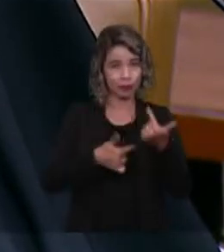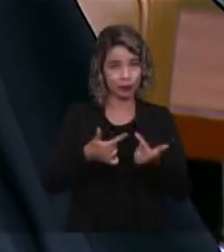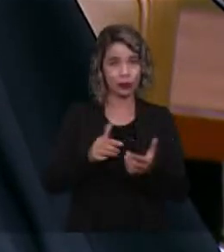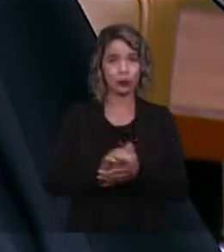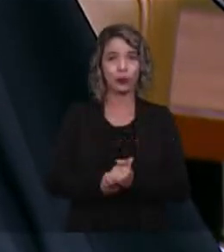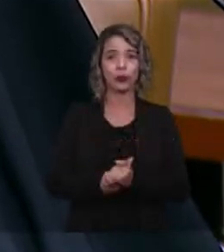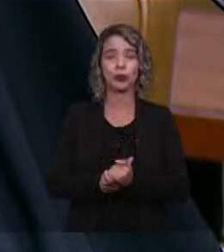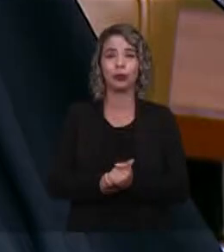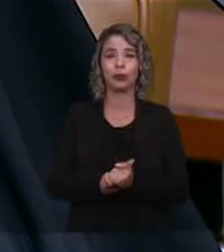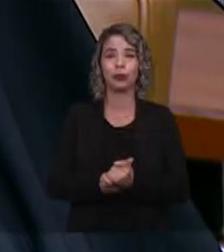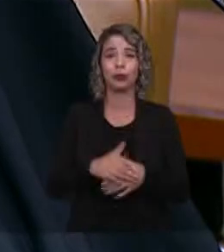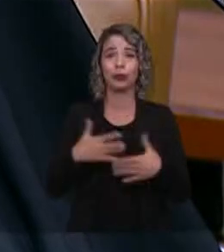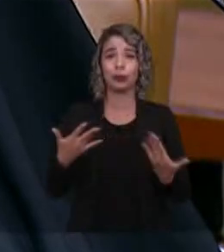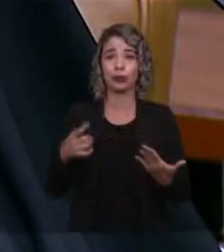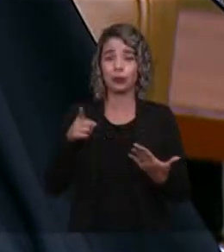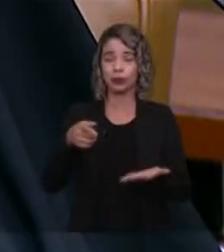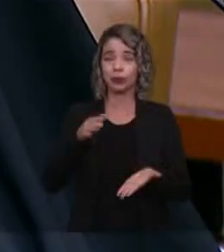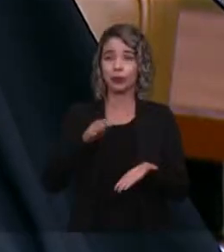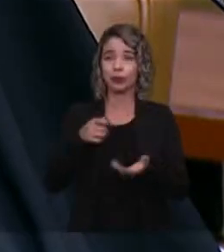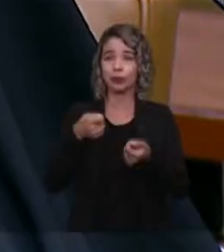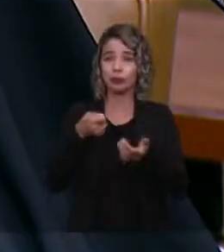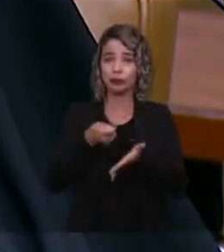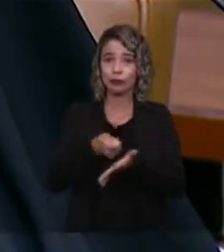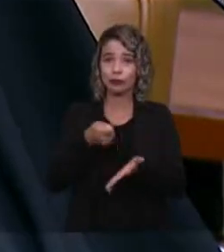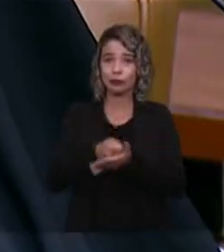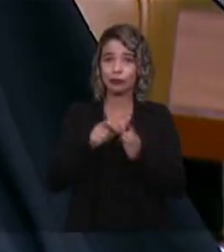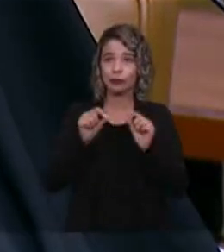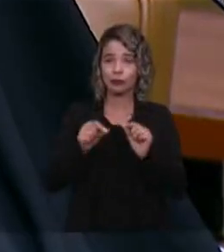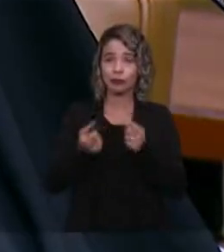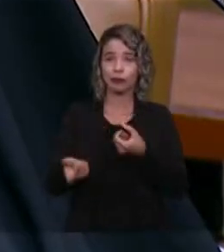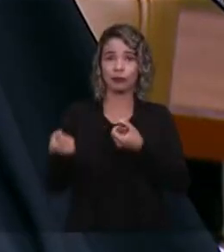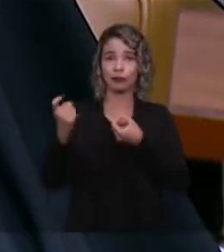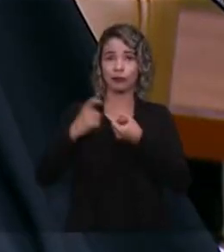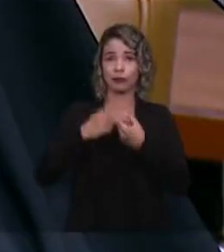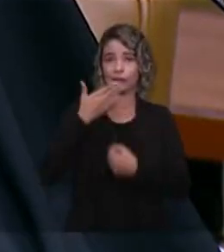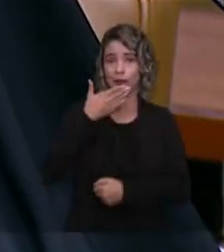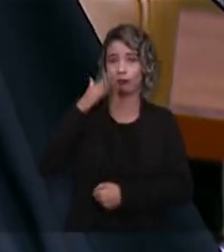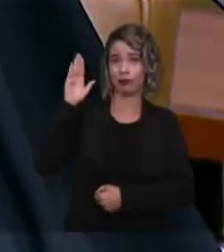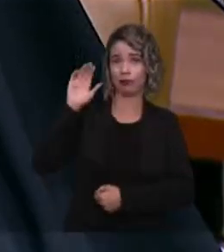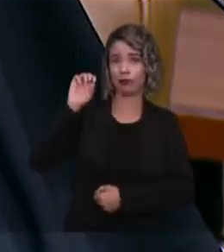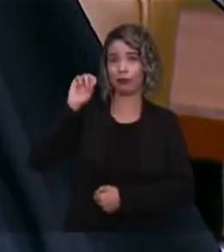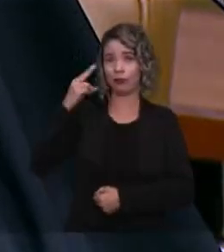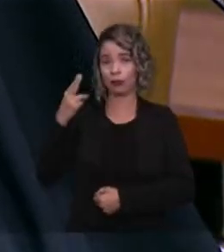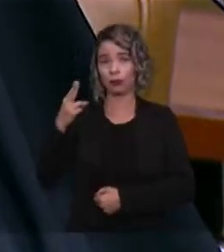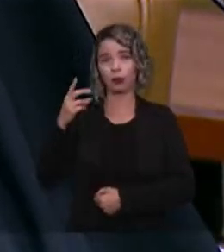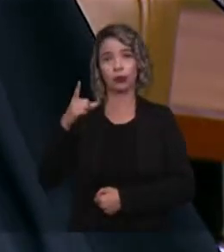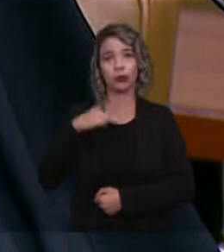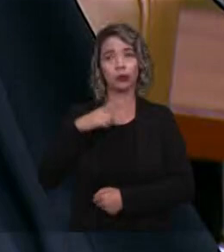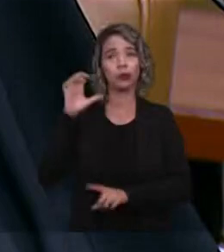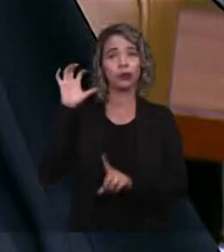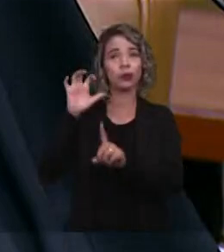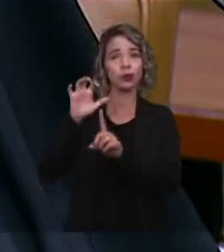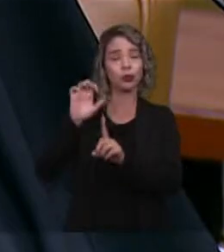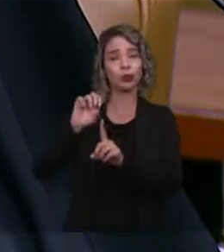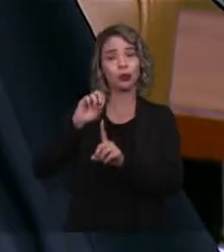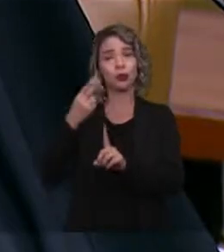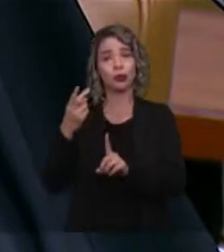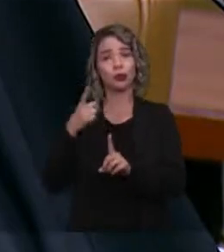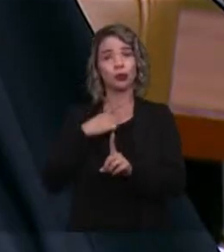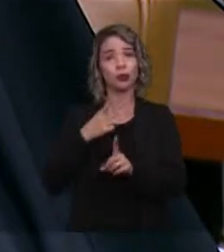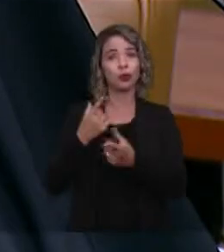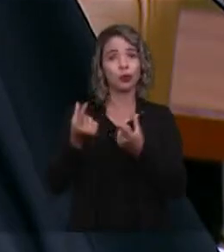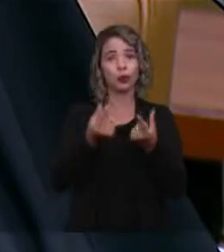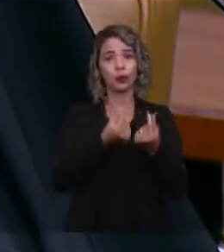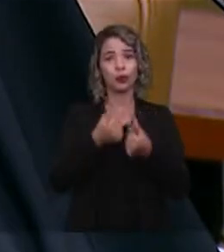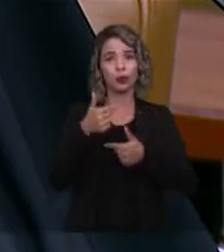mais literal do tipo, deve-se exigir ao menos que a vantagem seja oferecida, prometida ou concedida com vistas a influenciar ou a